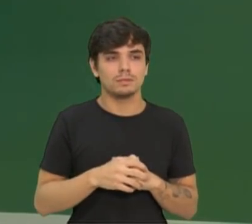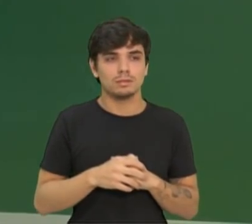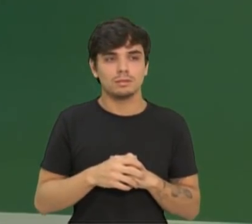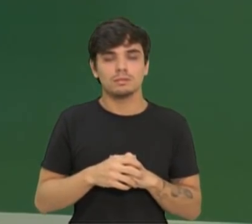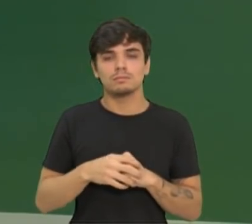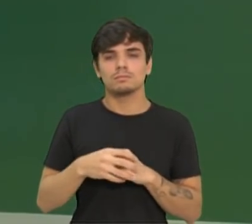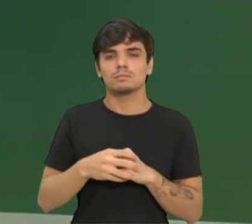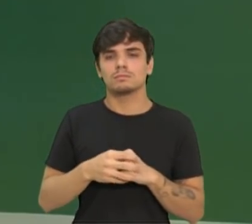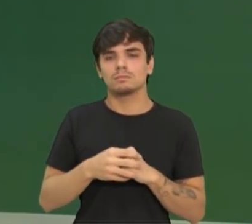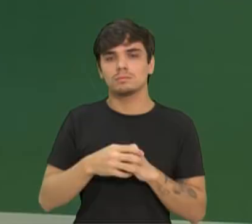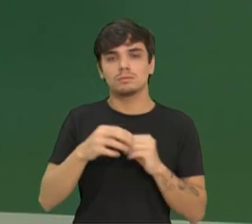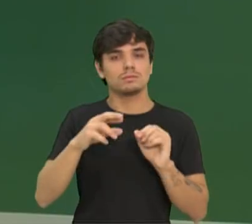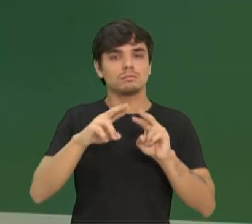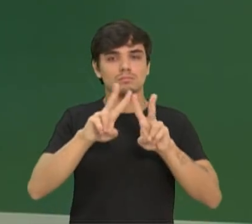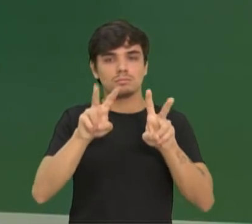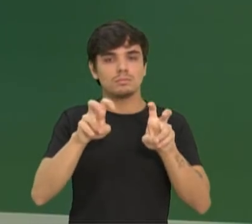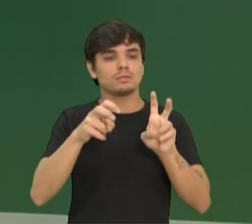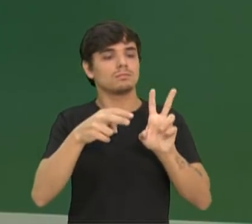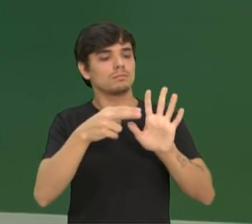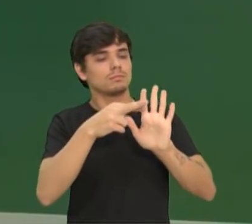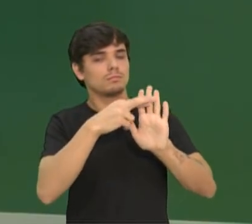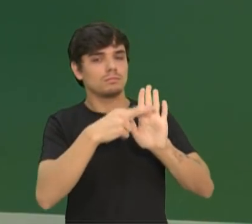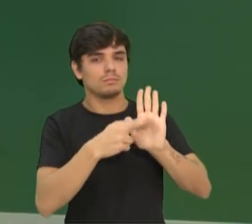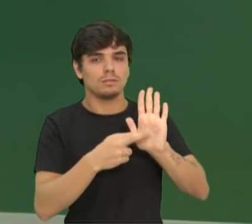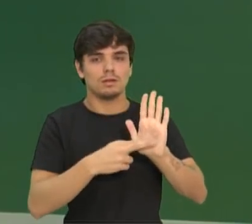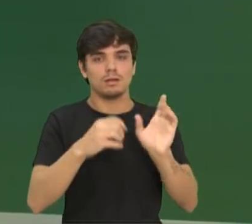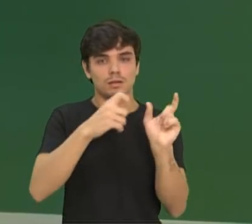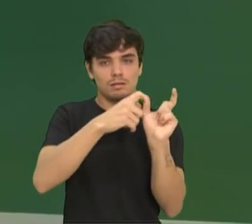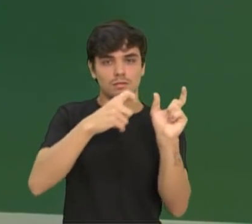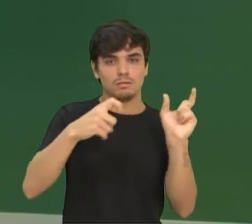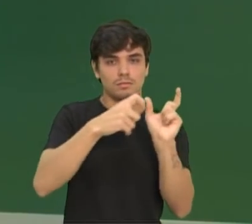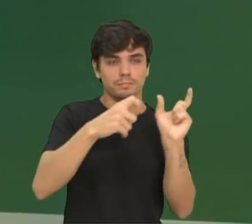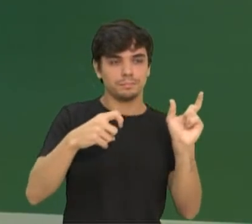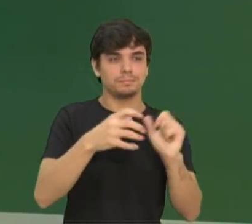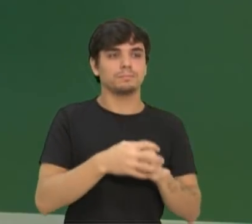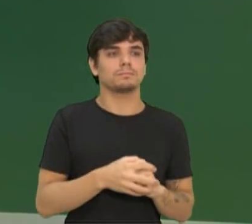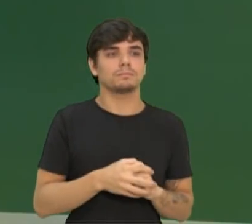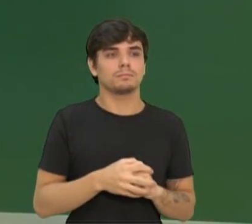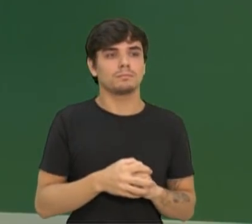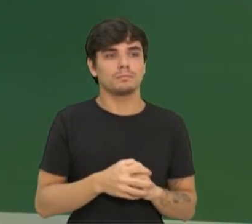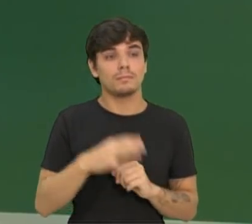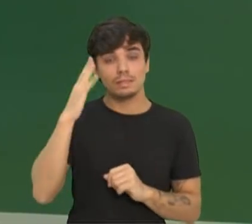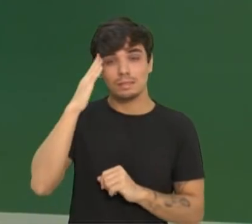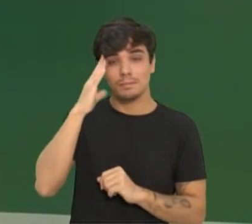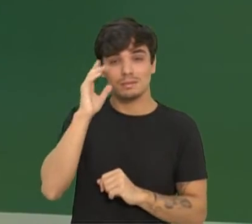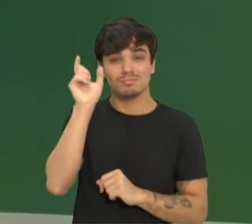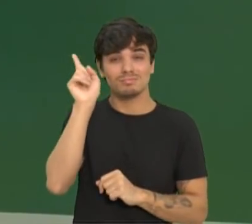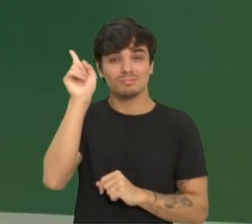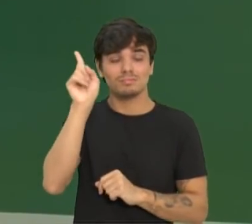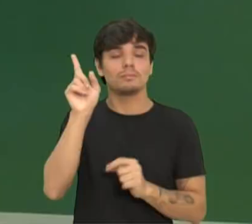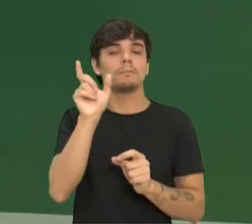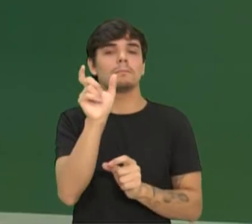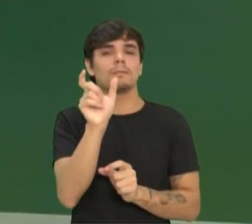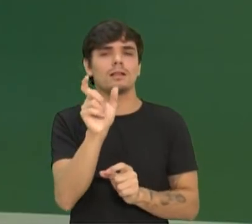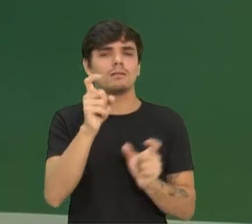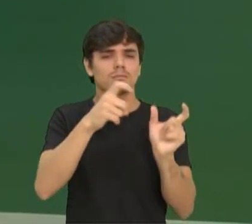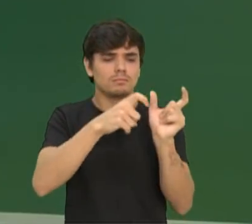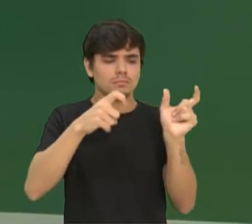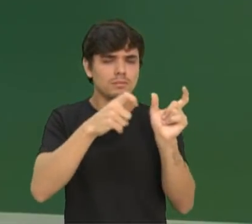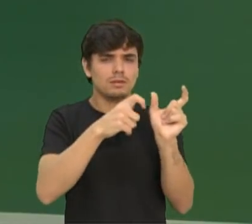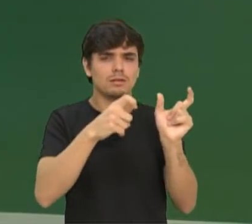regra das oxítonas, certo? Sabemos que essas palavras são oxítonas porque anotamos no exercício